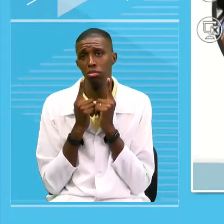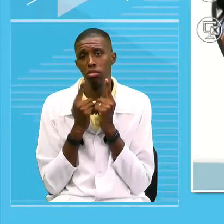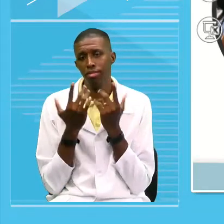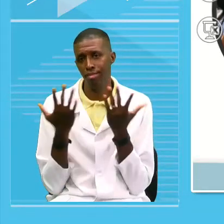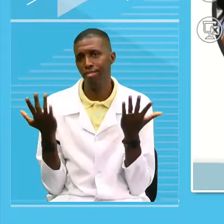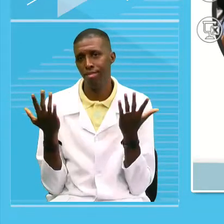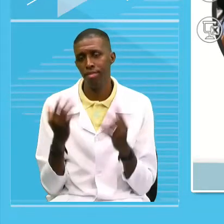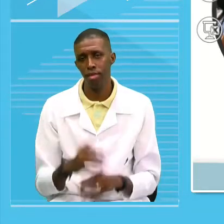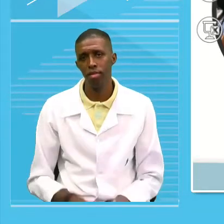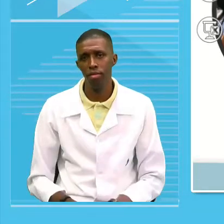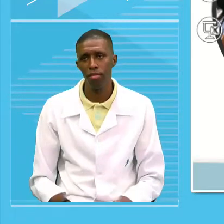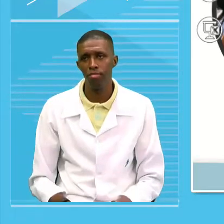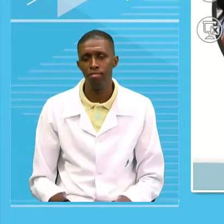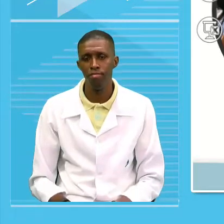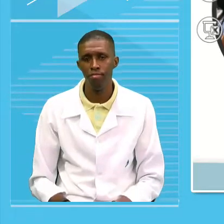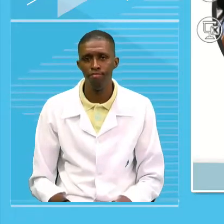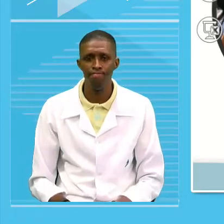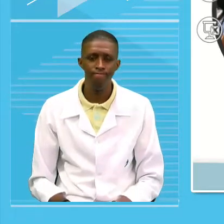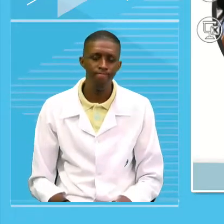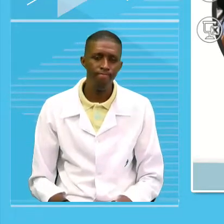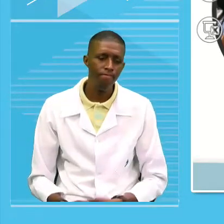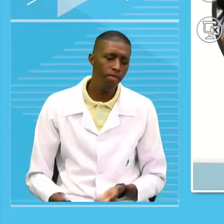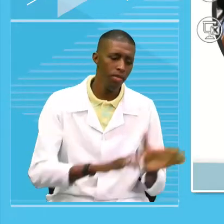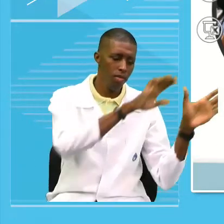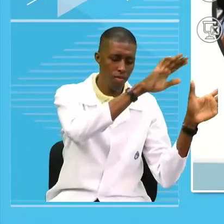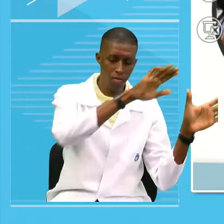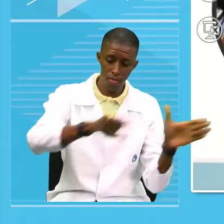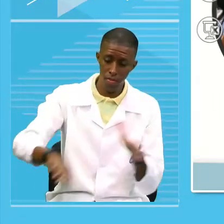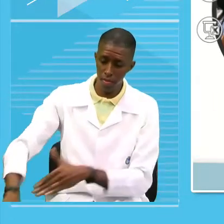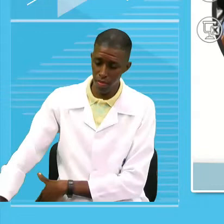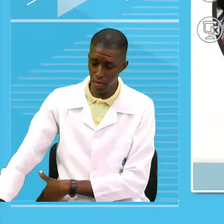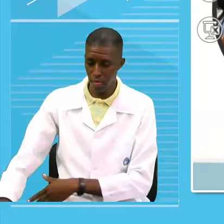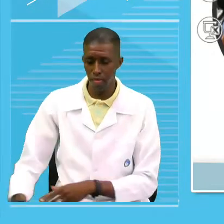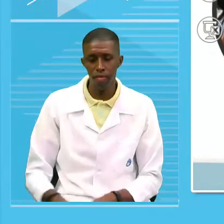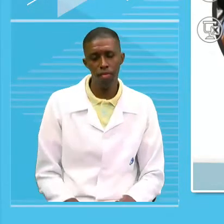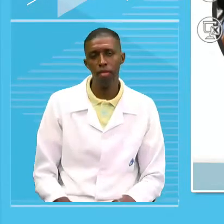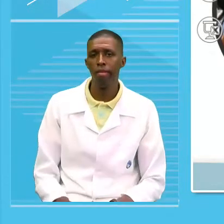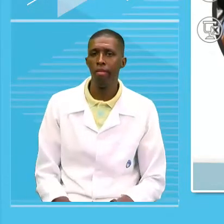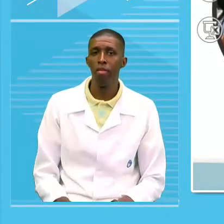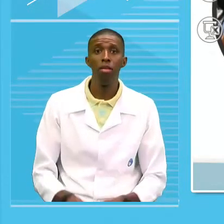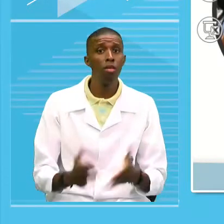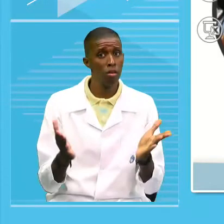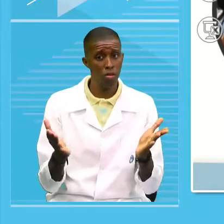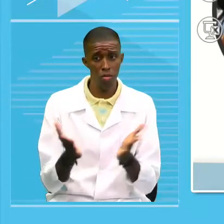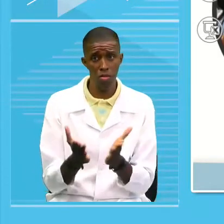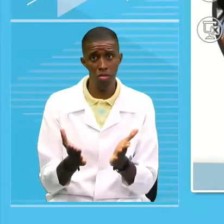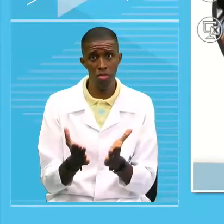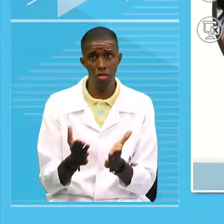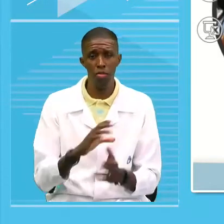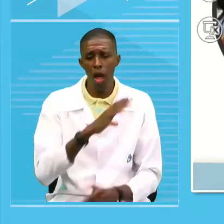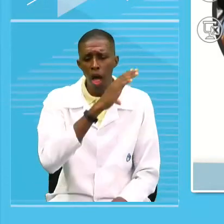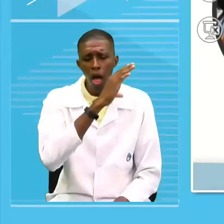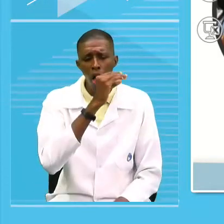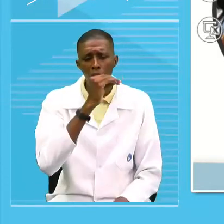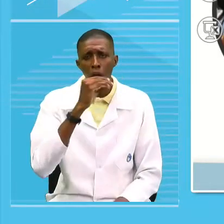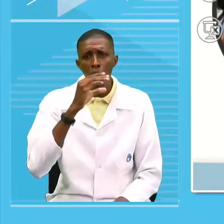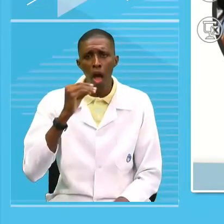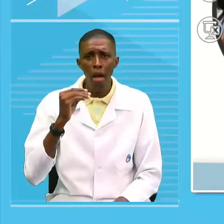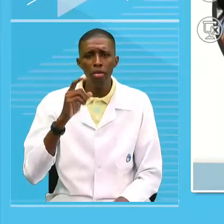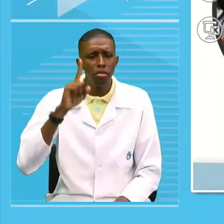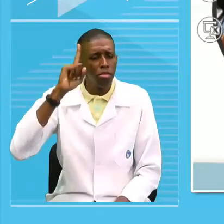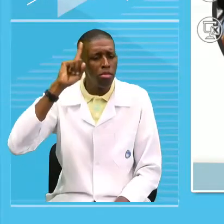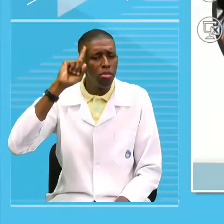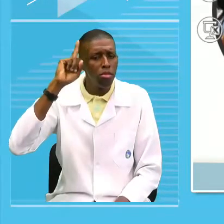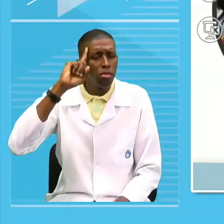quando a gente é adolescente é adulto dá vontade de chorar todo dia mas aí às vezes não tem como